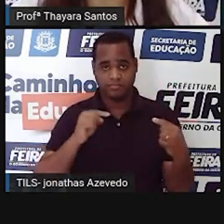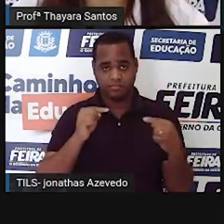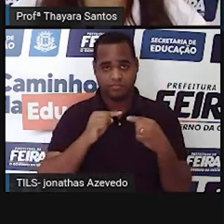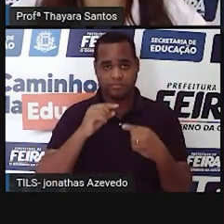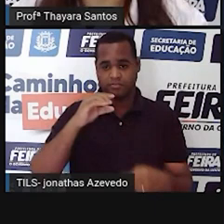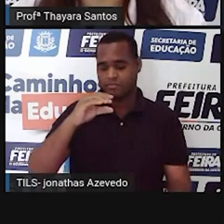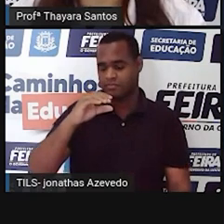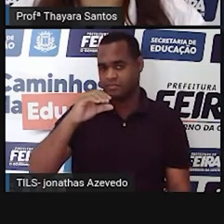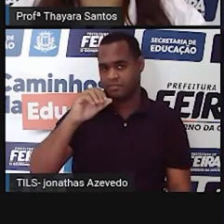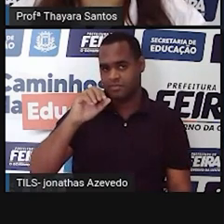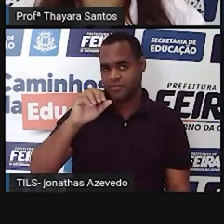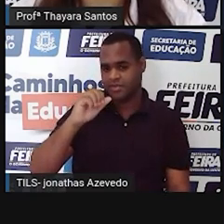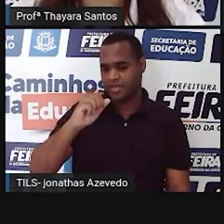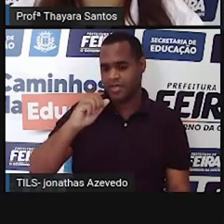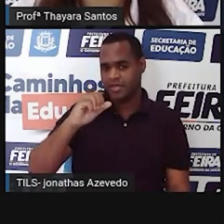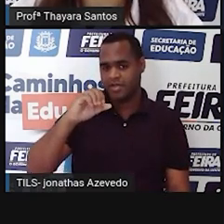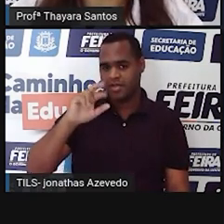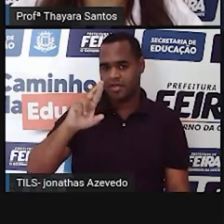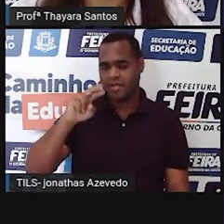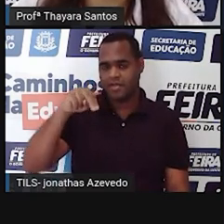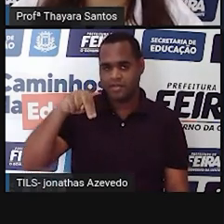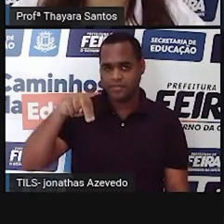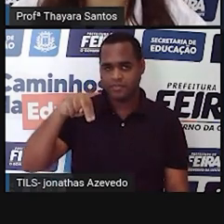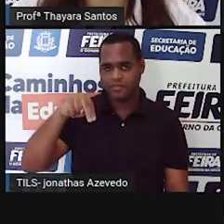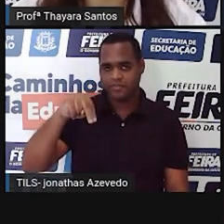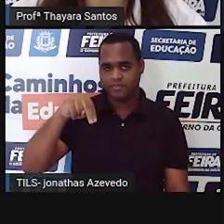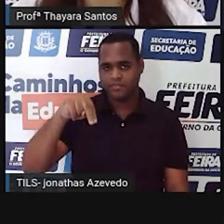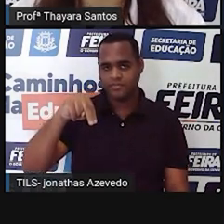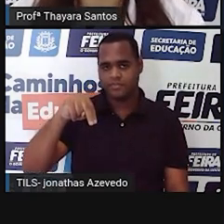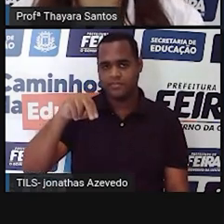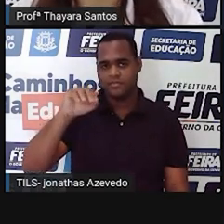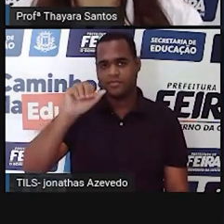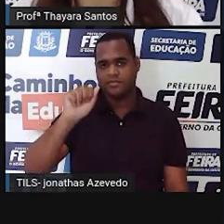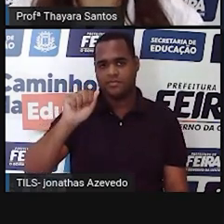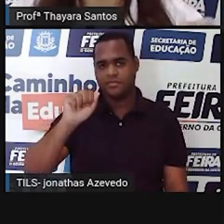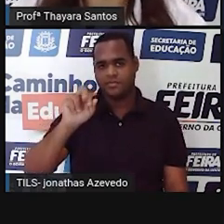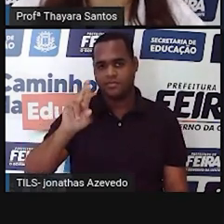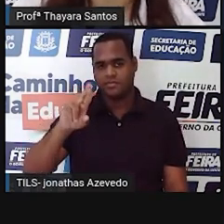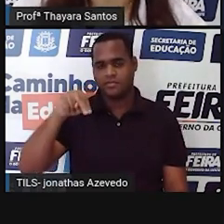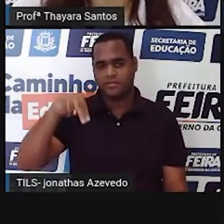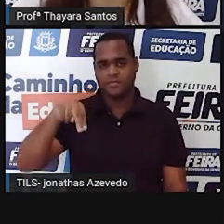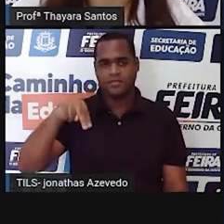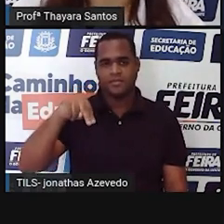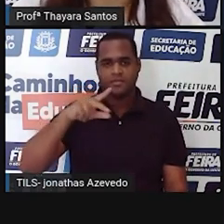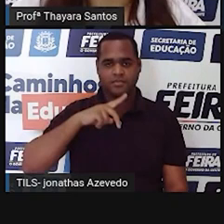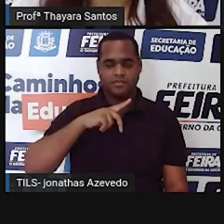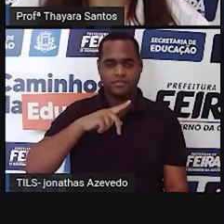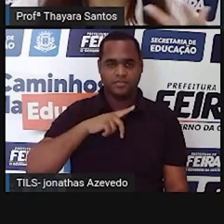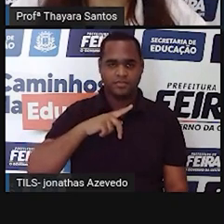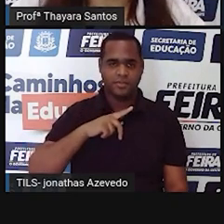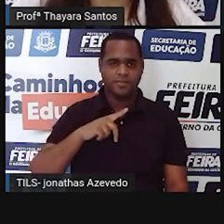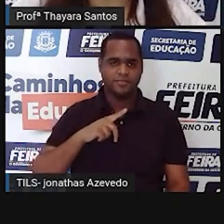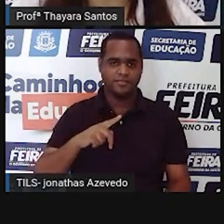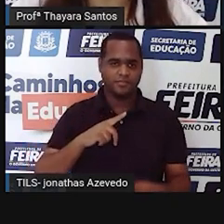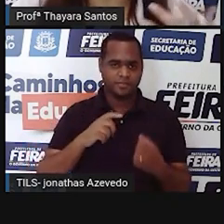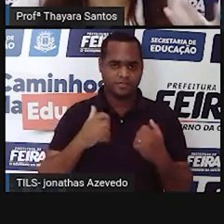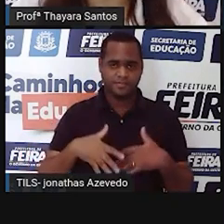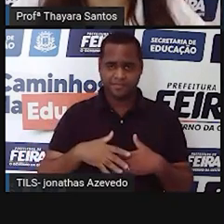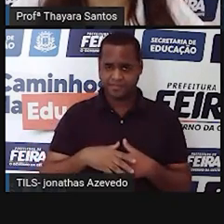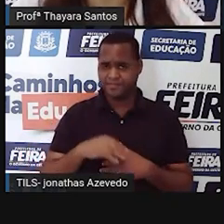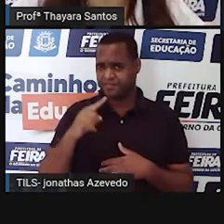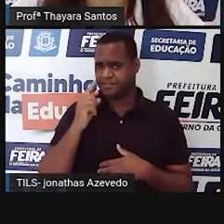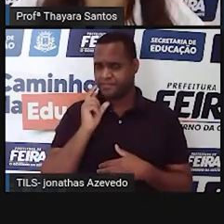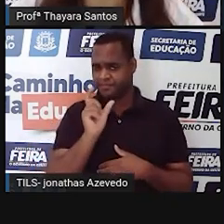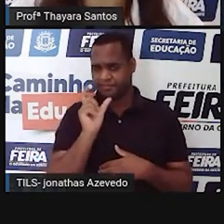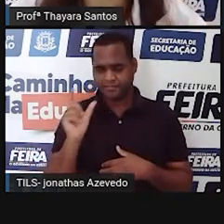ARN. A tradução ficaria ARN na sigla. Só que a maioria dessas